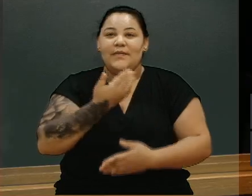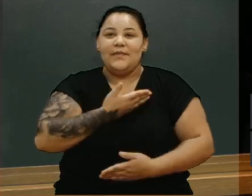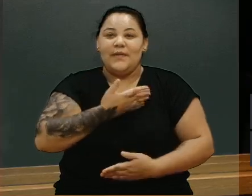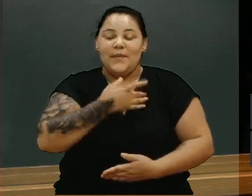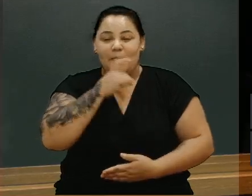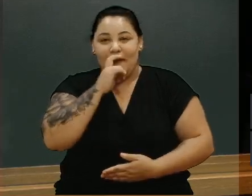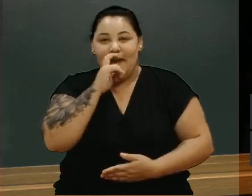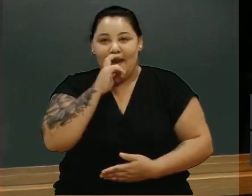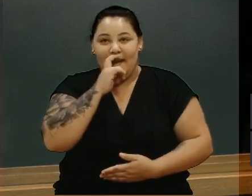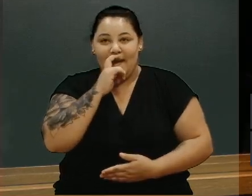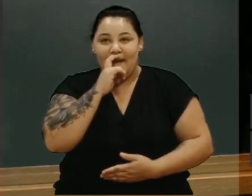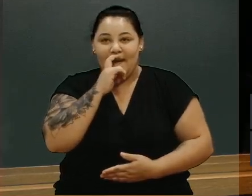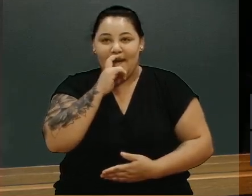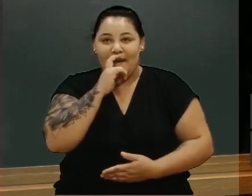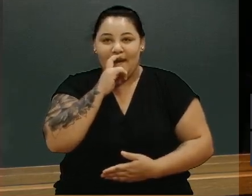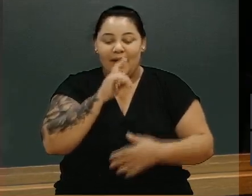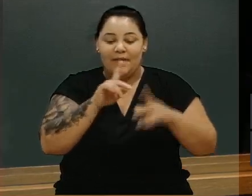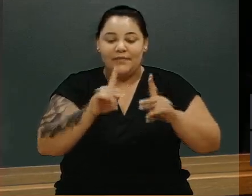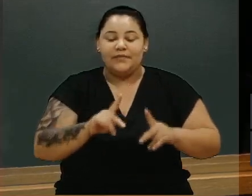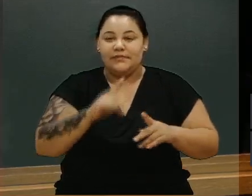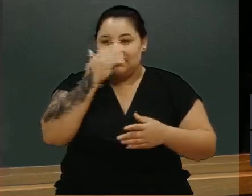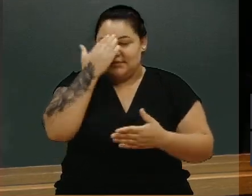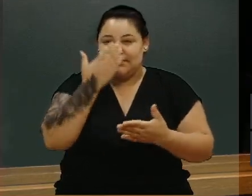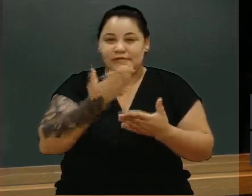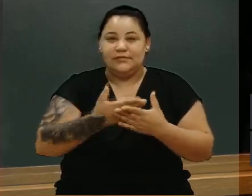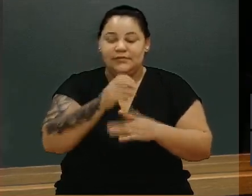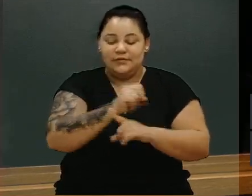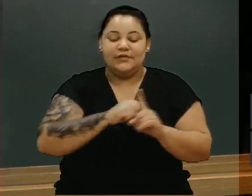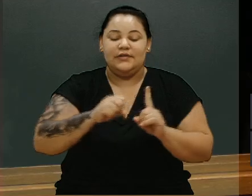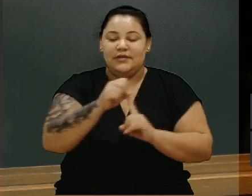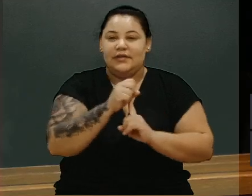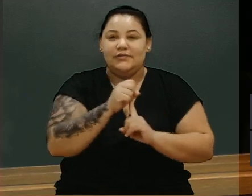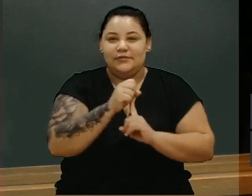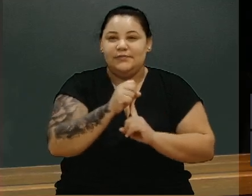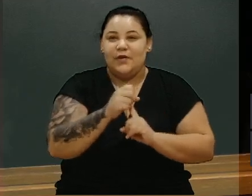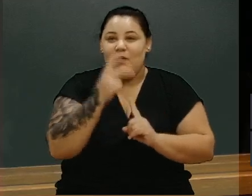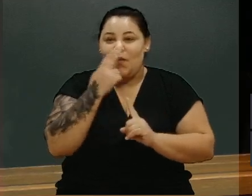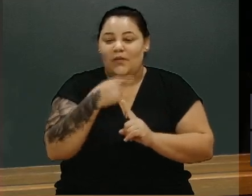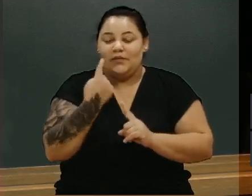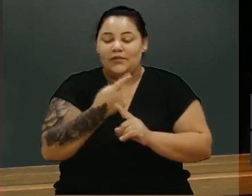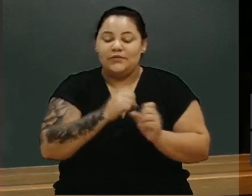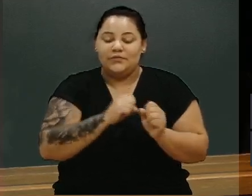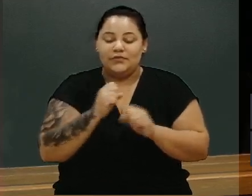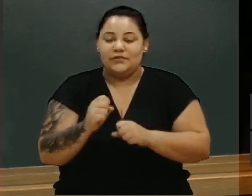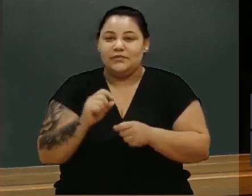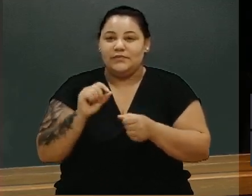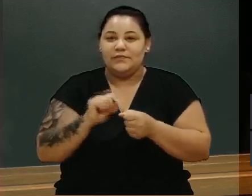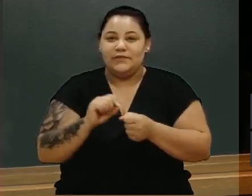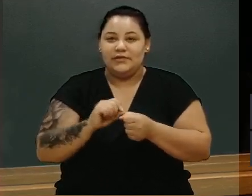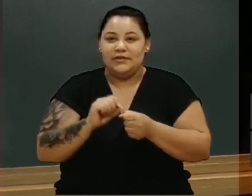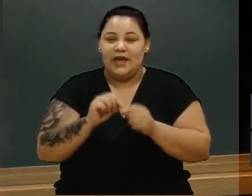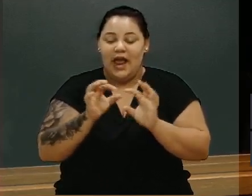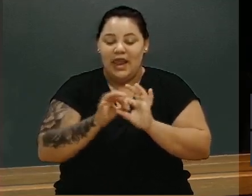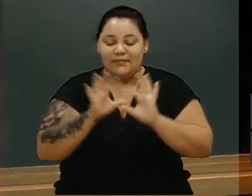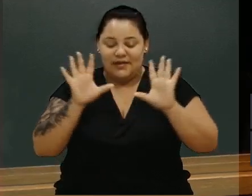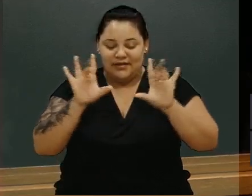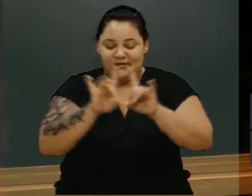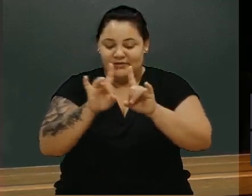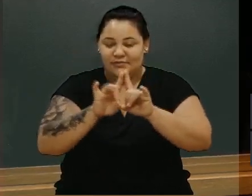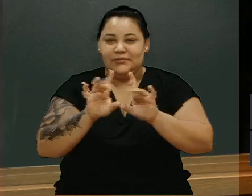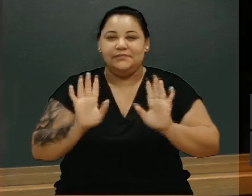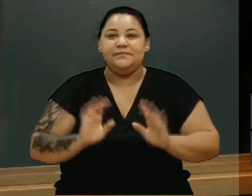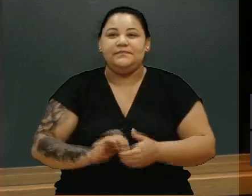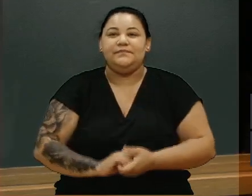numa sociedade muito parecida com o que eu acredito, uma sociedade em que nós possamos exercer a nossa vida, nosso livre-arbítrio e cada um possa ser o que quiser.